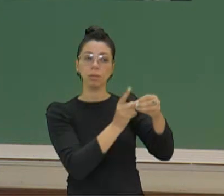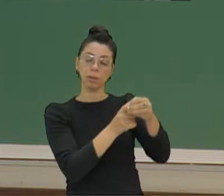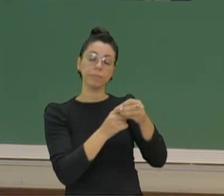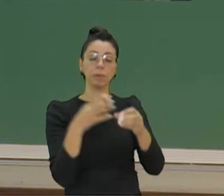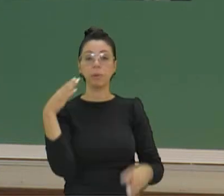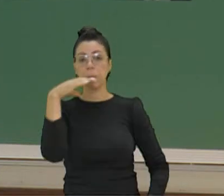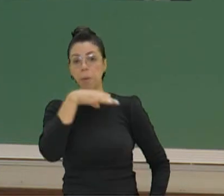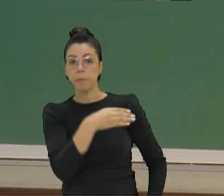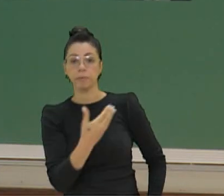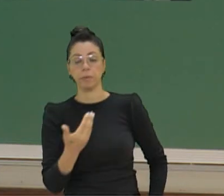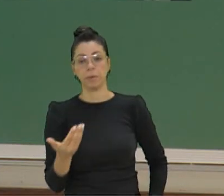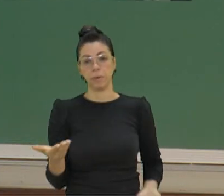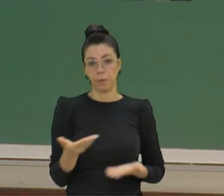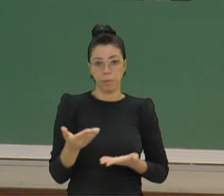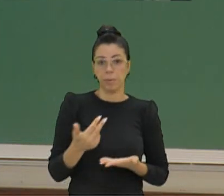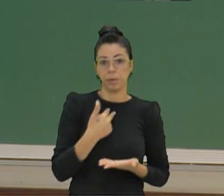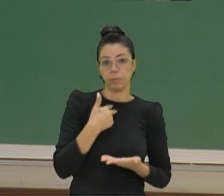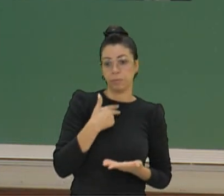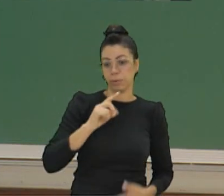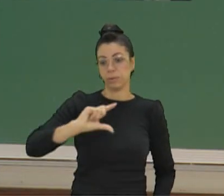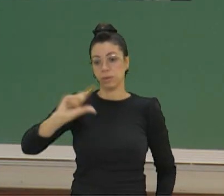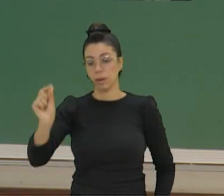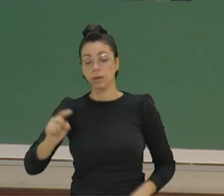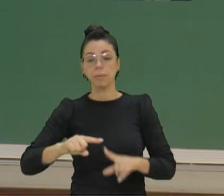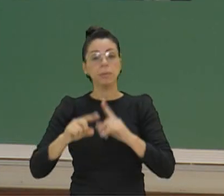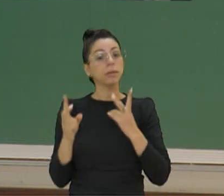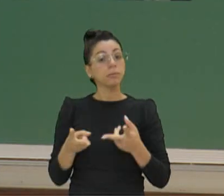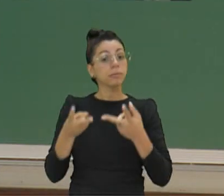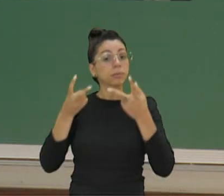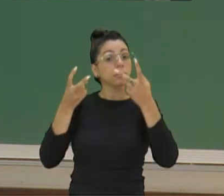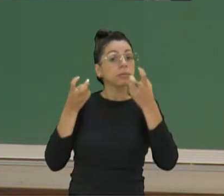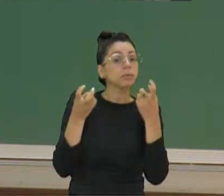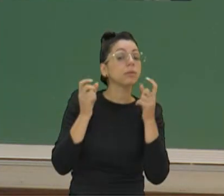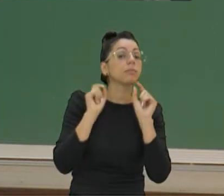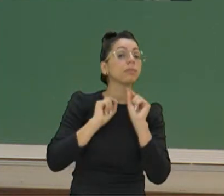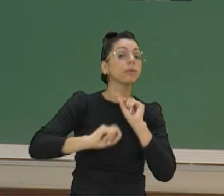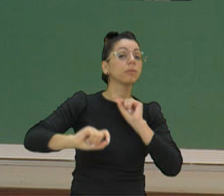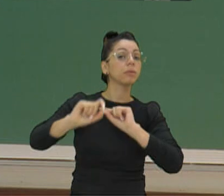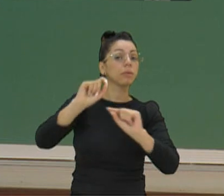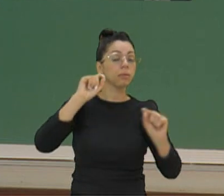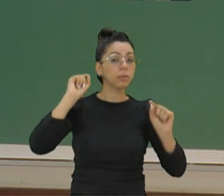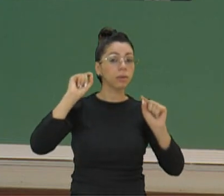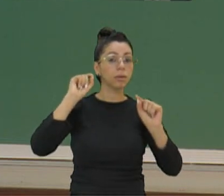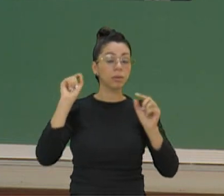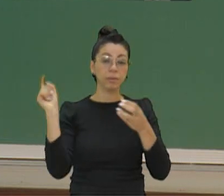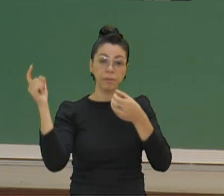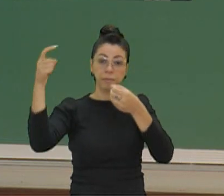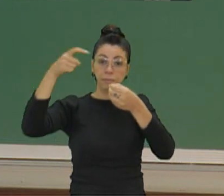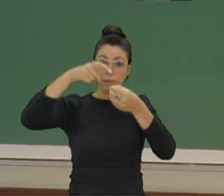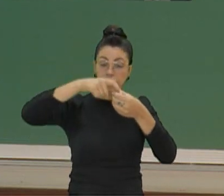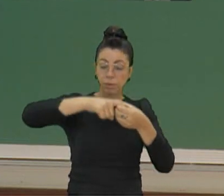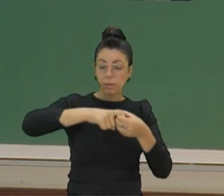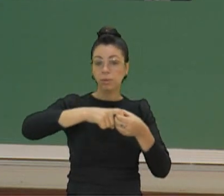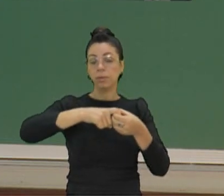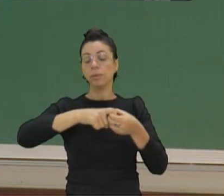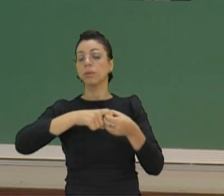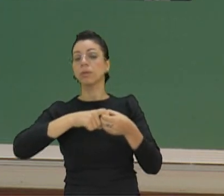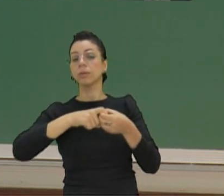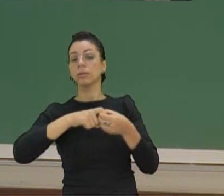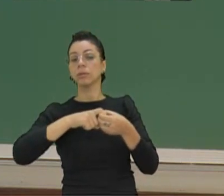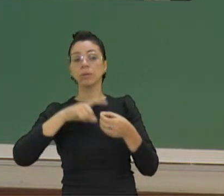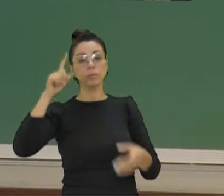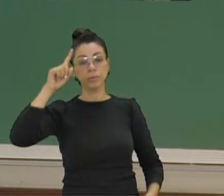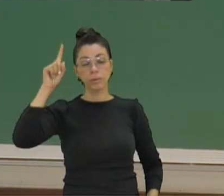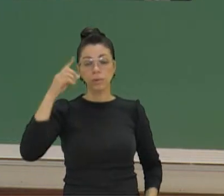sair de casa, tem que ficar em casa. Mas perceba, quando voltarmos à normalidade, como que